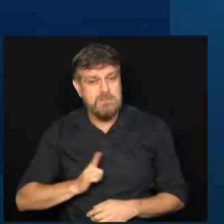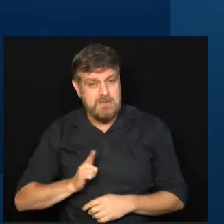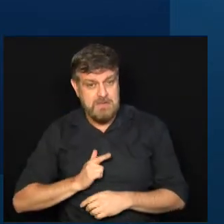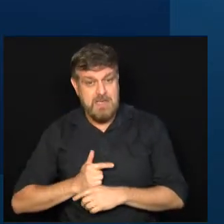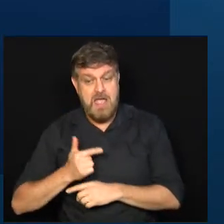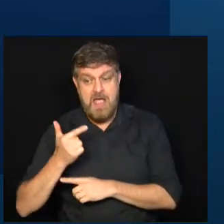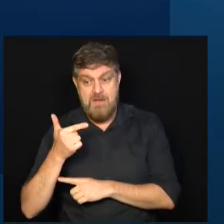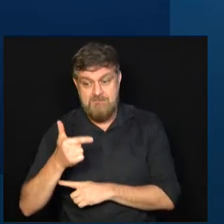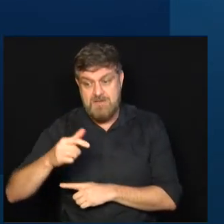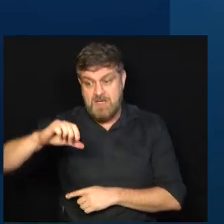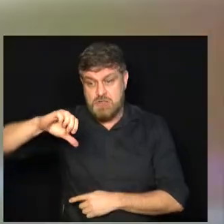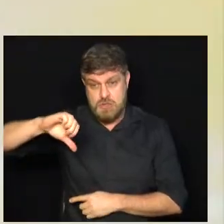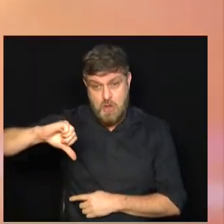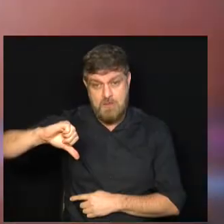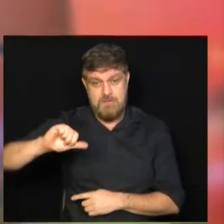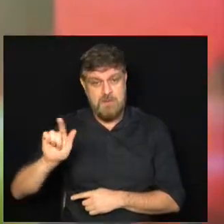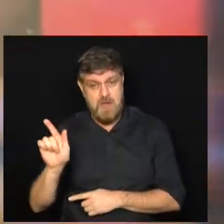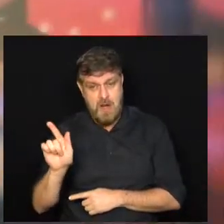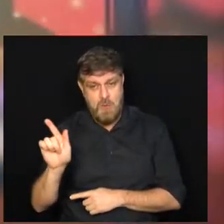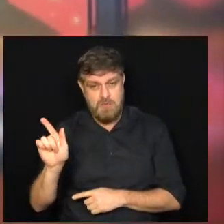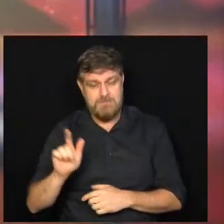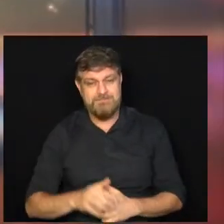aos 29 graus.